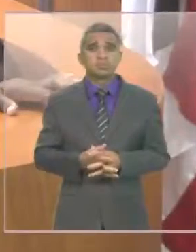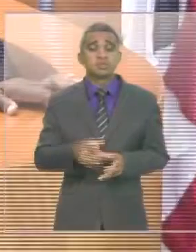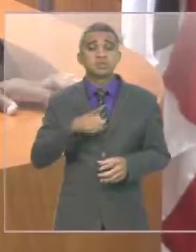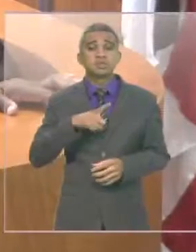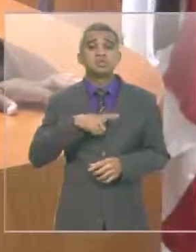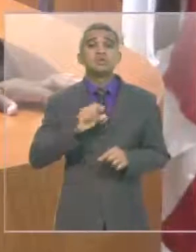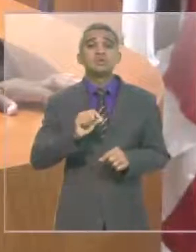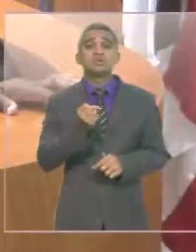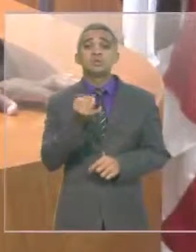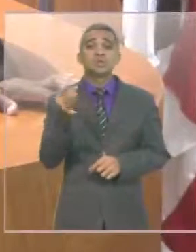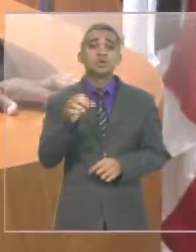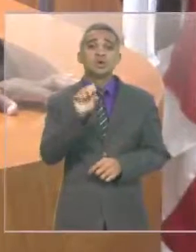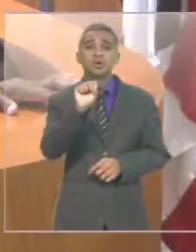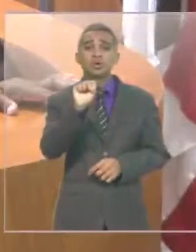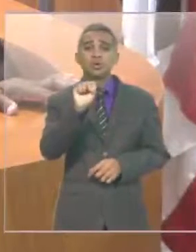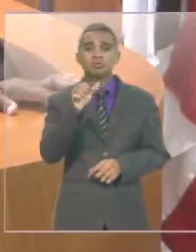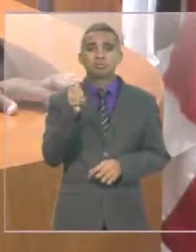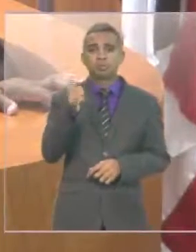tiros